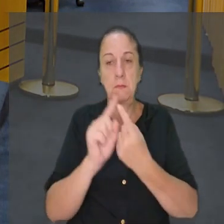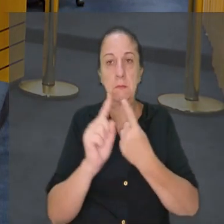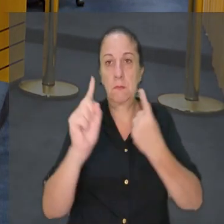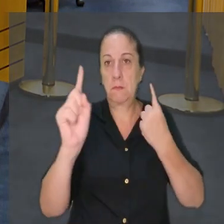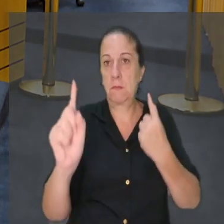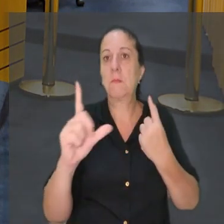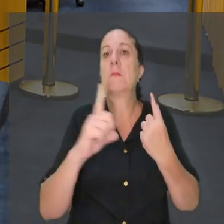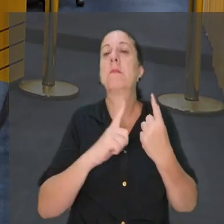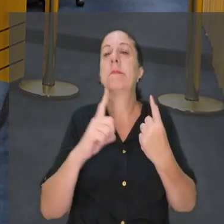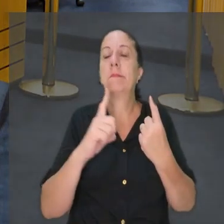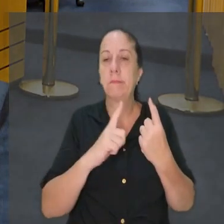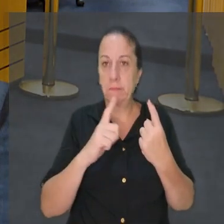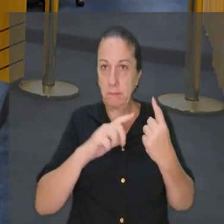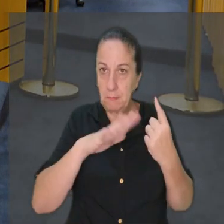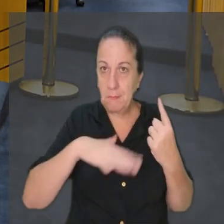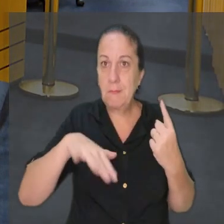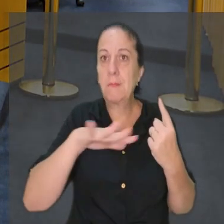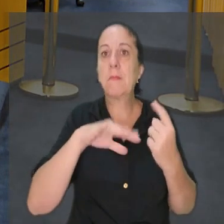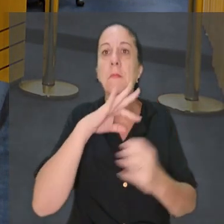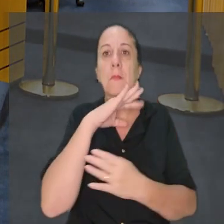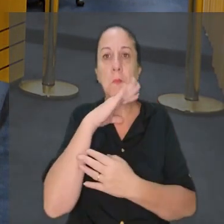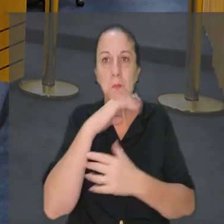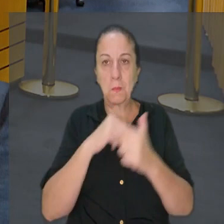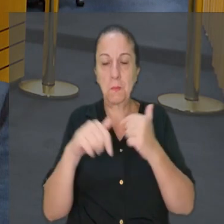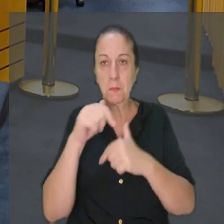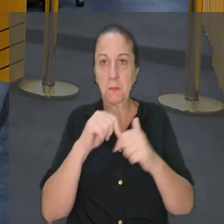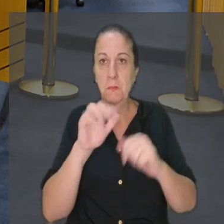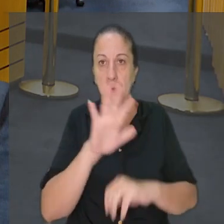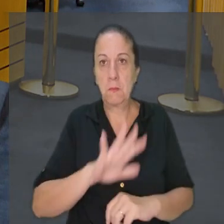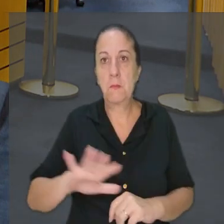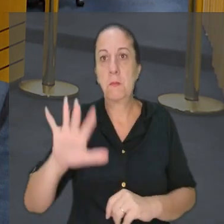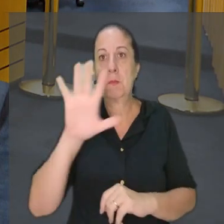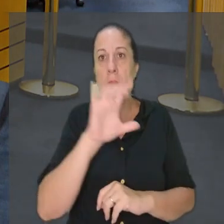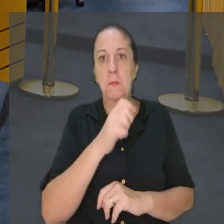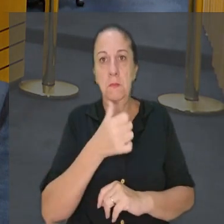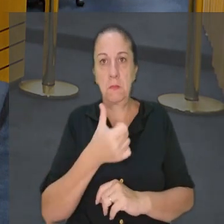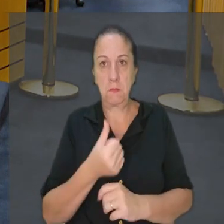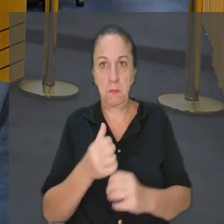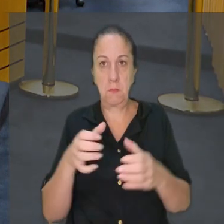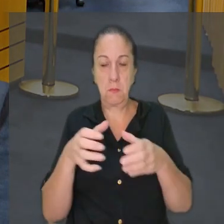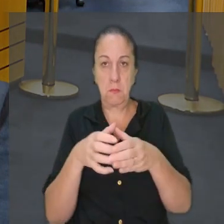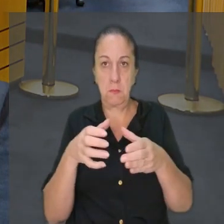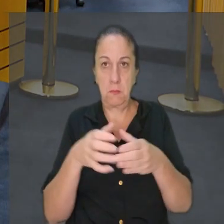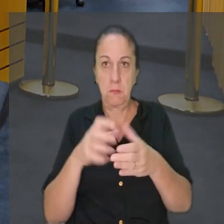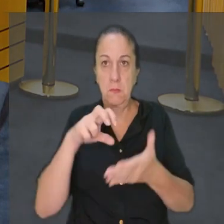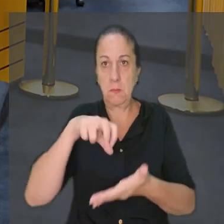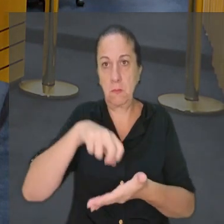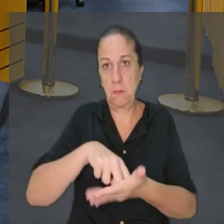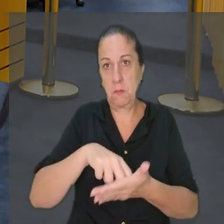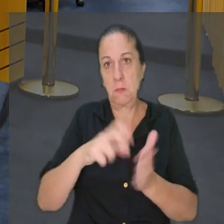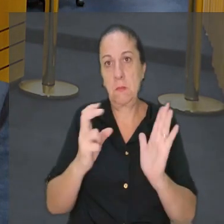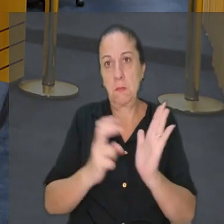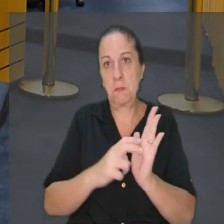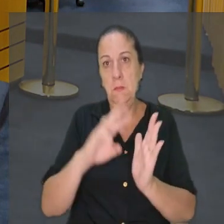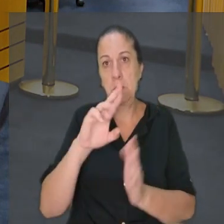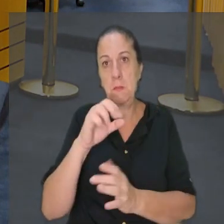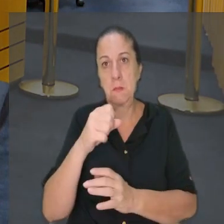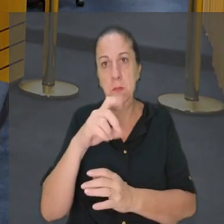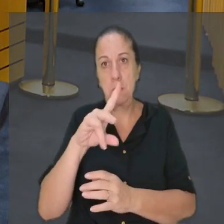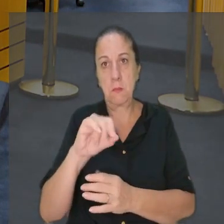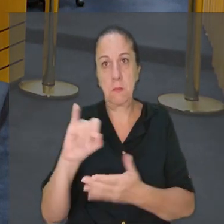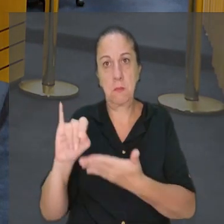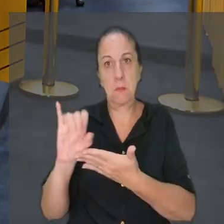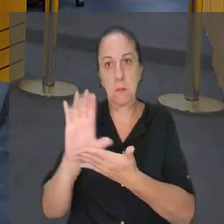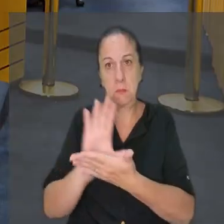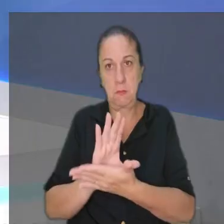conclusão de que havia um habitual ambiente tóxico de trabalho. Por unanimidade, a sexta turma decidiu condenar o Banco Bradesco ao pagamento de